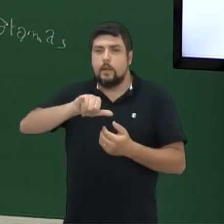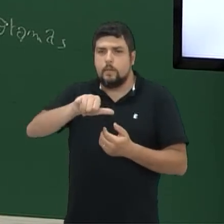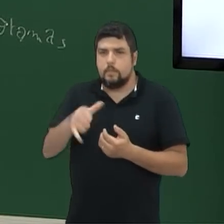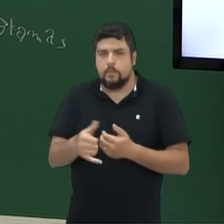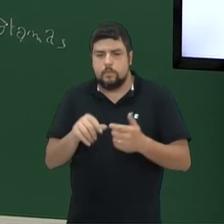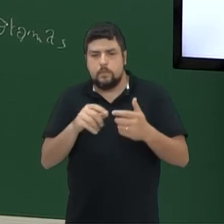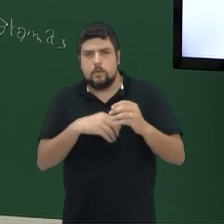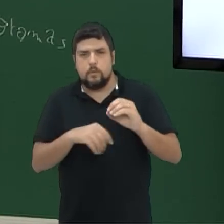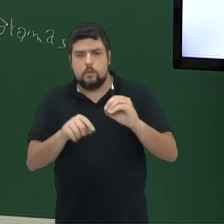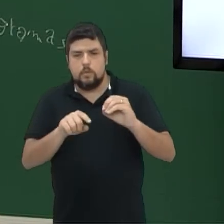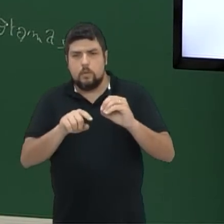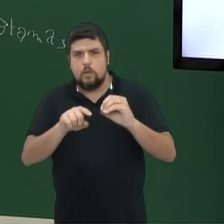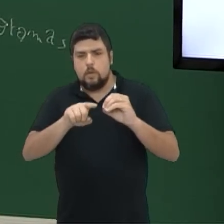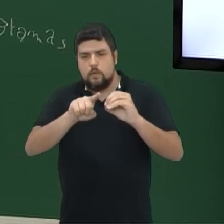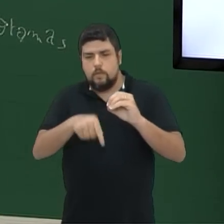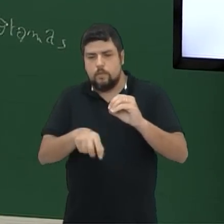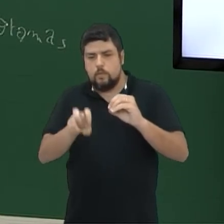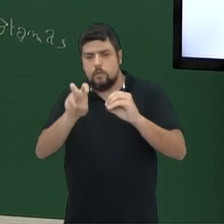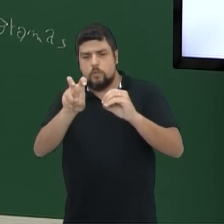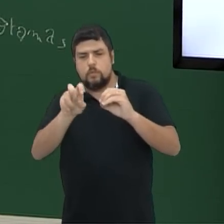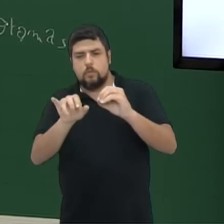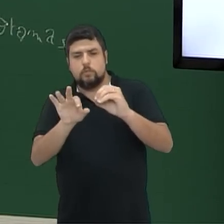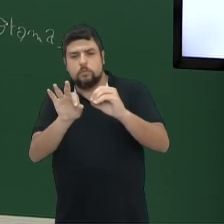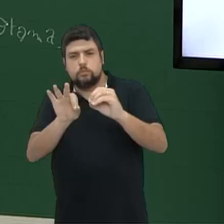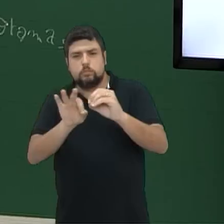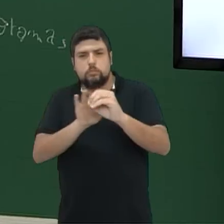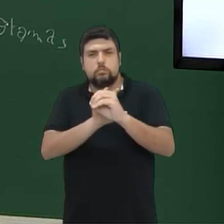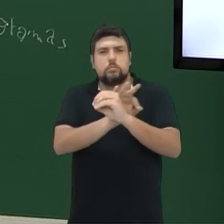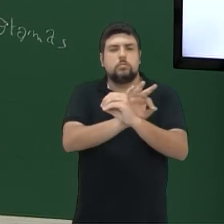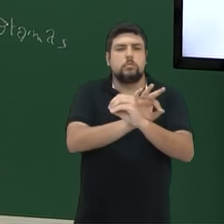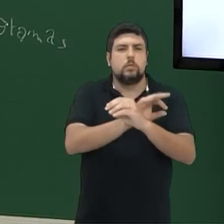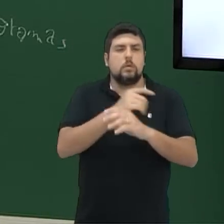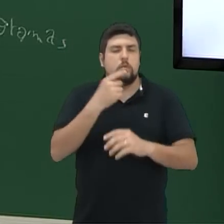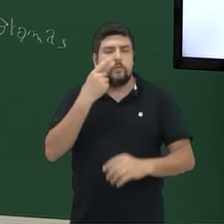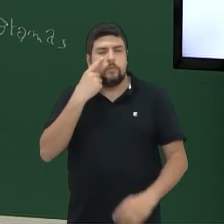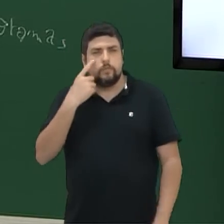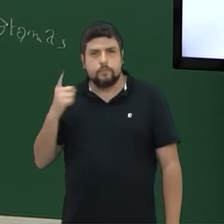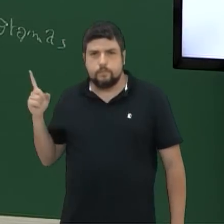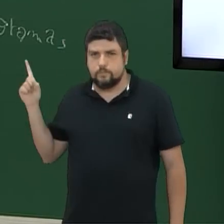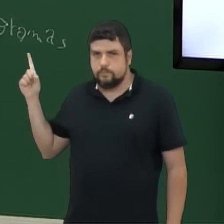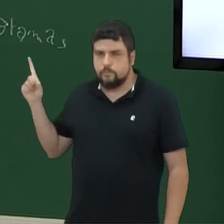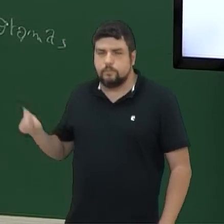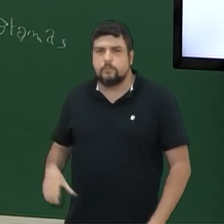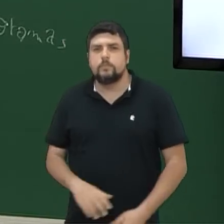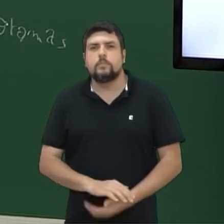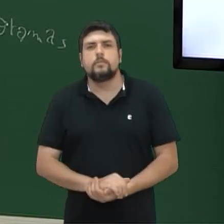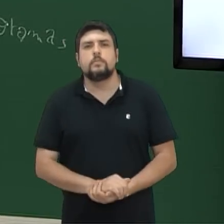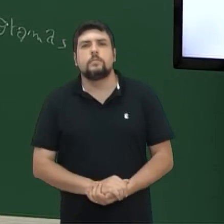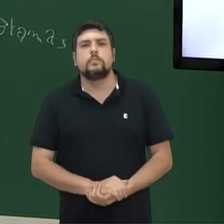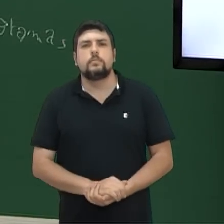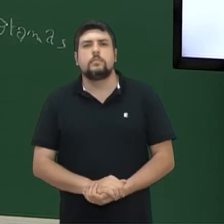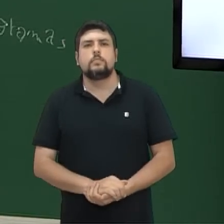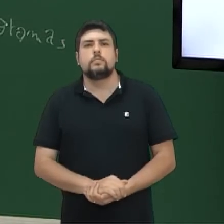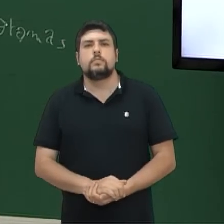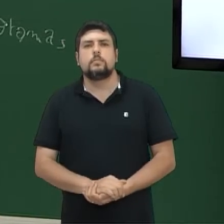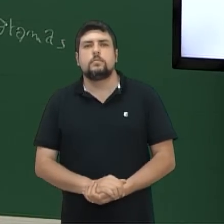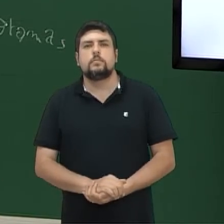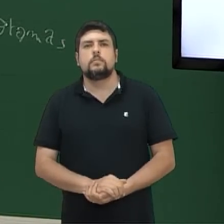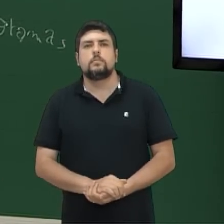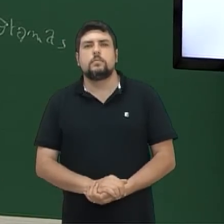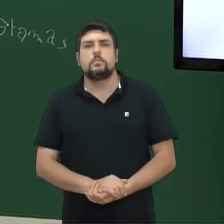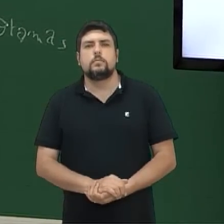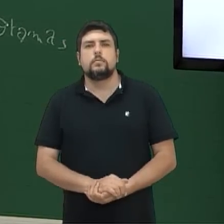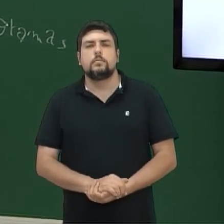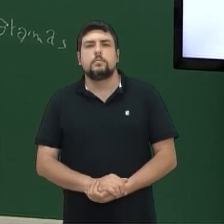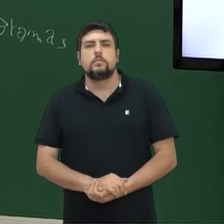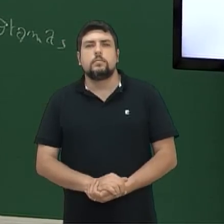correu uma vírgula aqui para a esquerda, a gente achou 0,5 na divisão por 10. Como temos uma